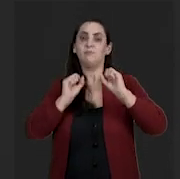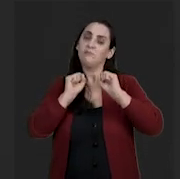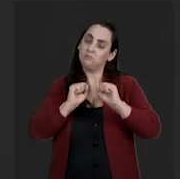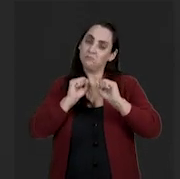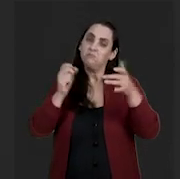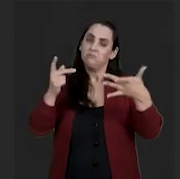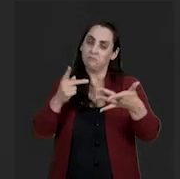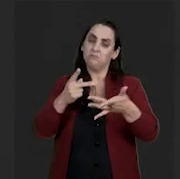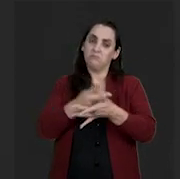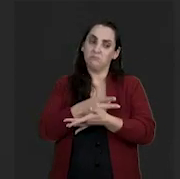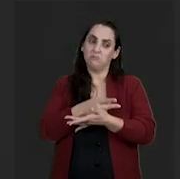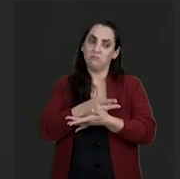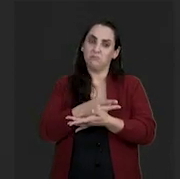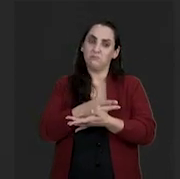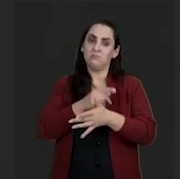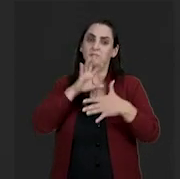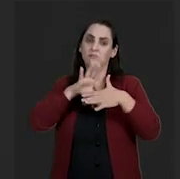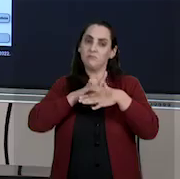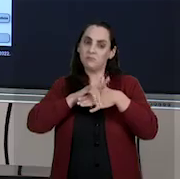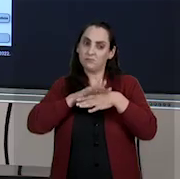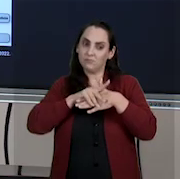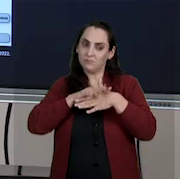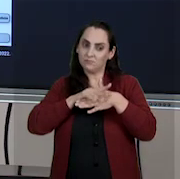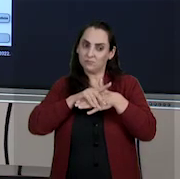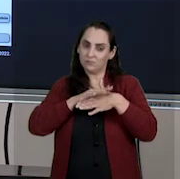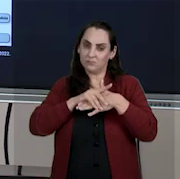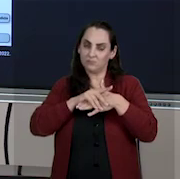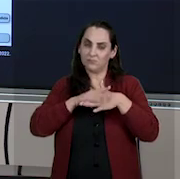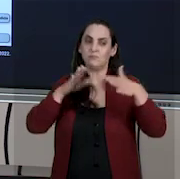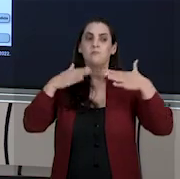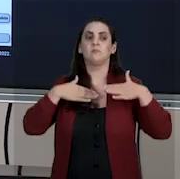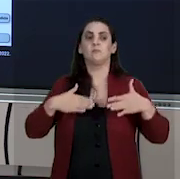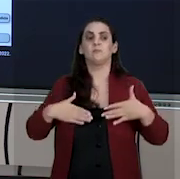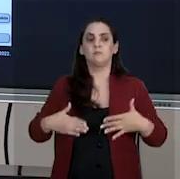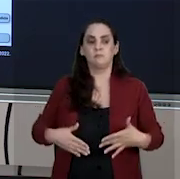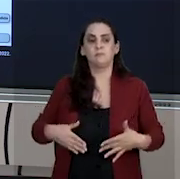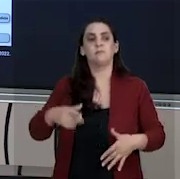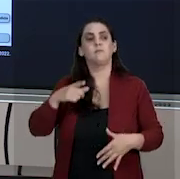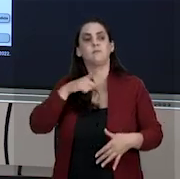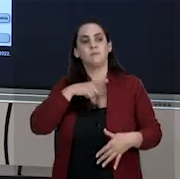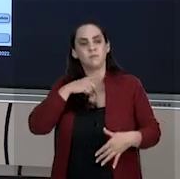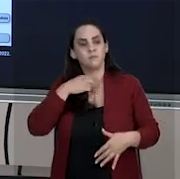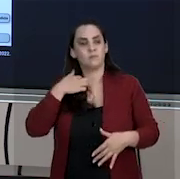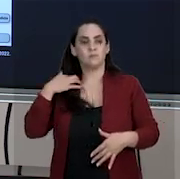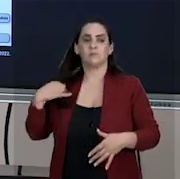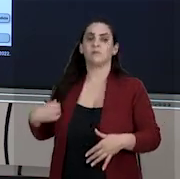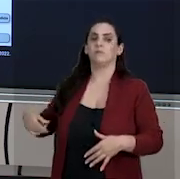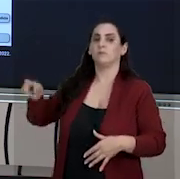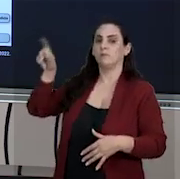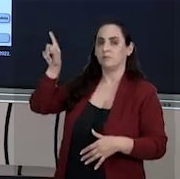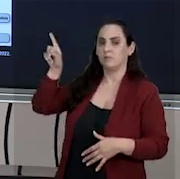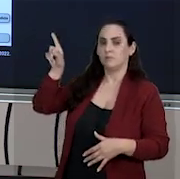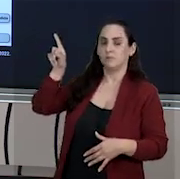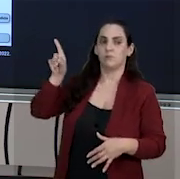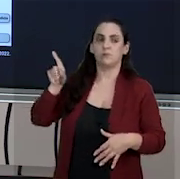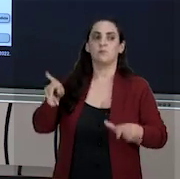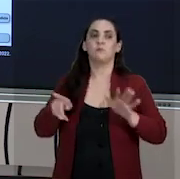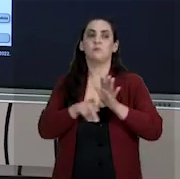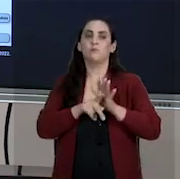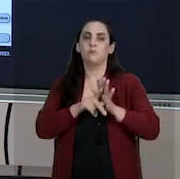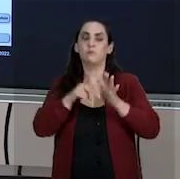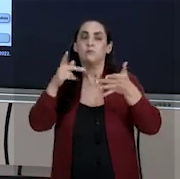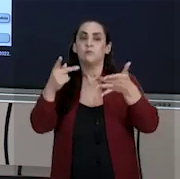em doenças. Então, quando o nosso corpo está em homeostase, que é, por exemplo, ocorre